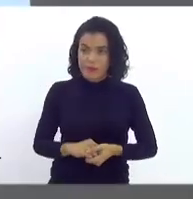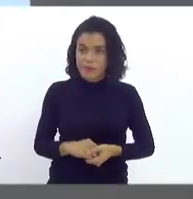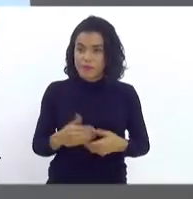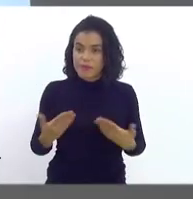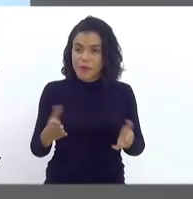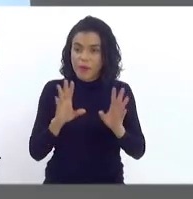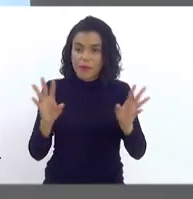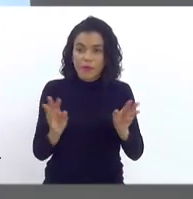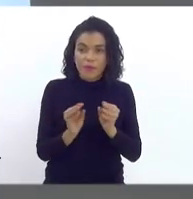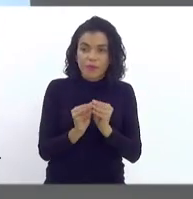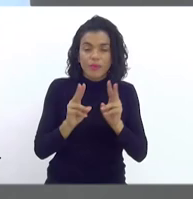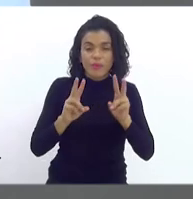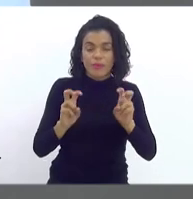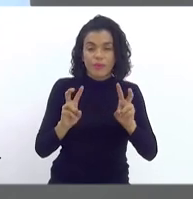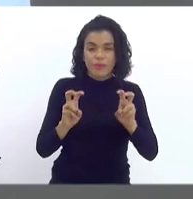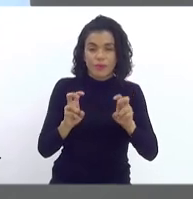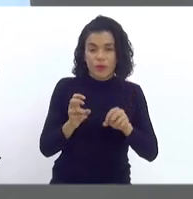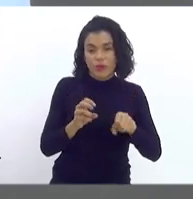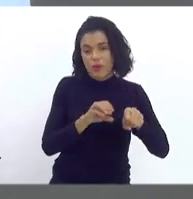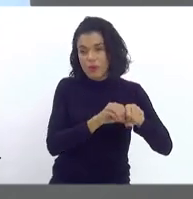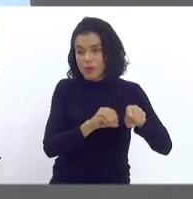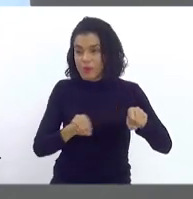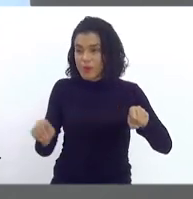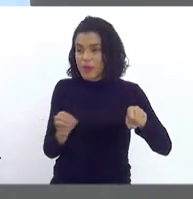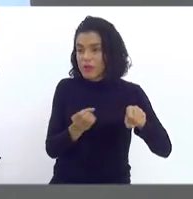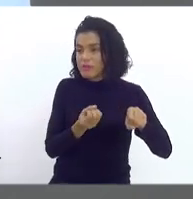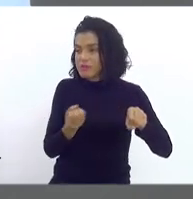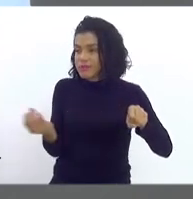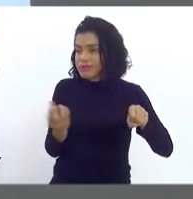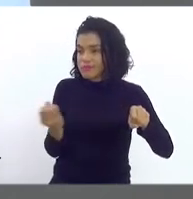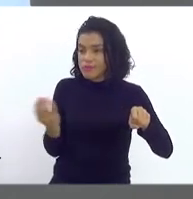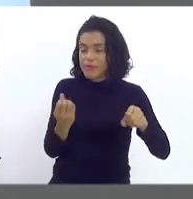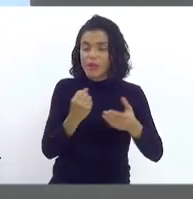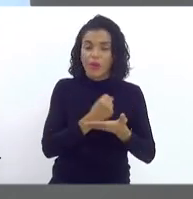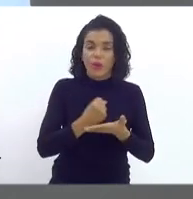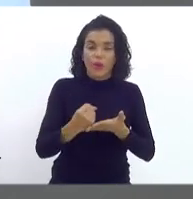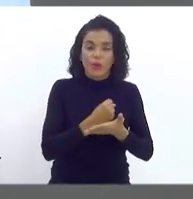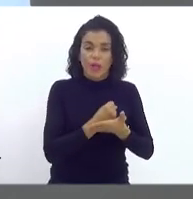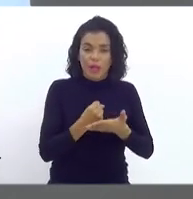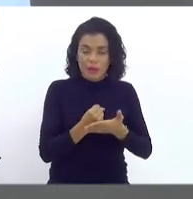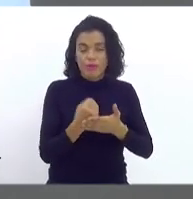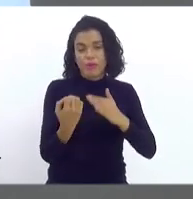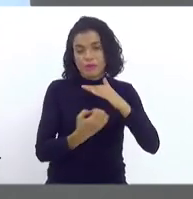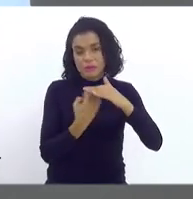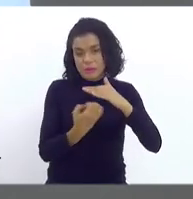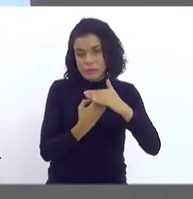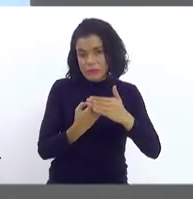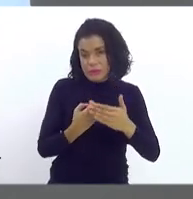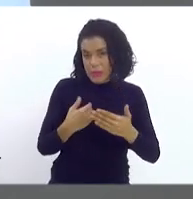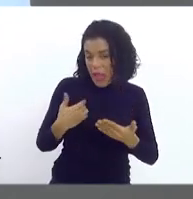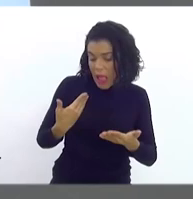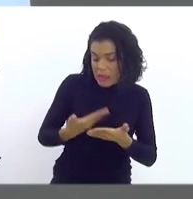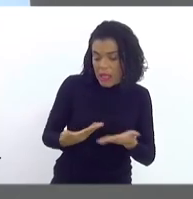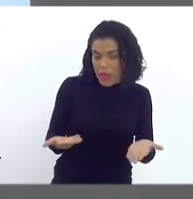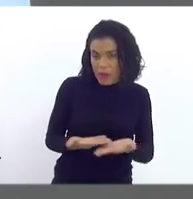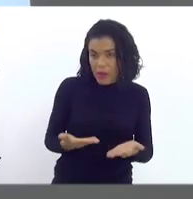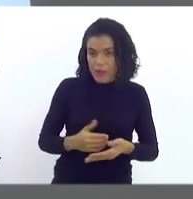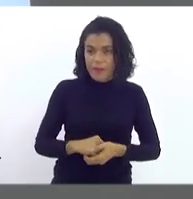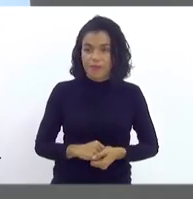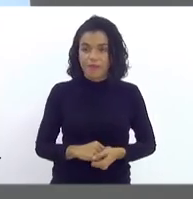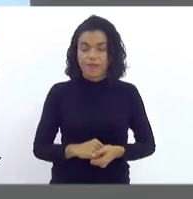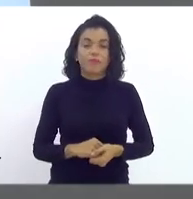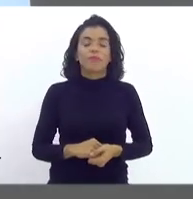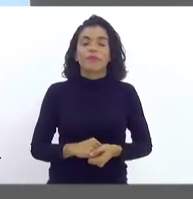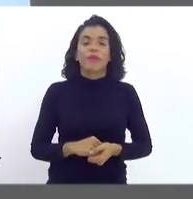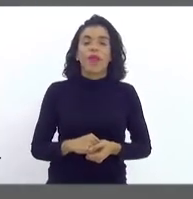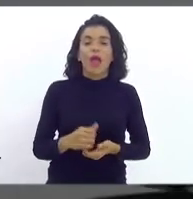um pouquinho sobre a distribuição do gás canalizado e os contratos de concessão existentes e vigentes até o momento. A